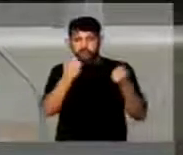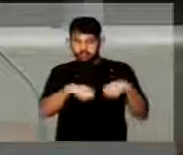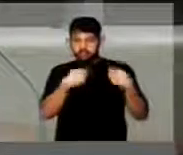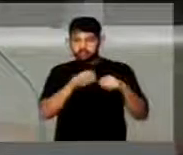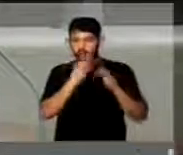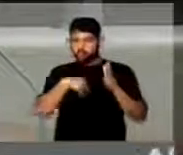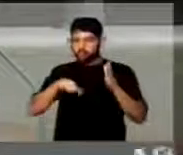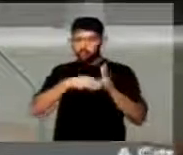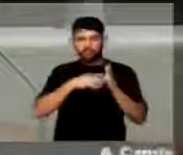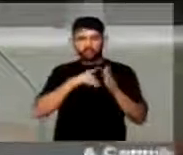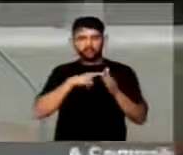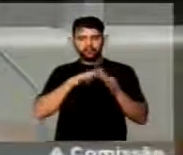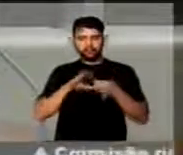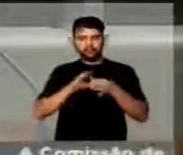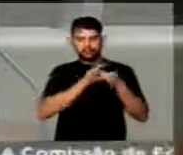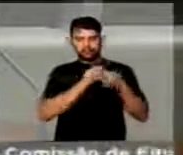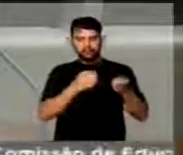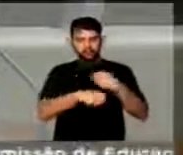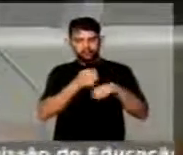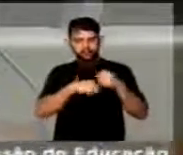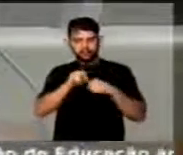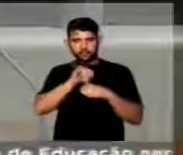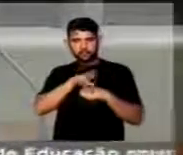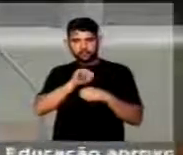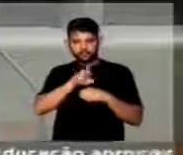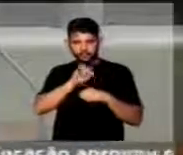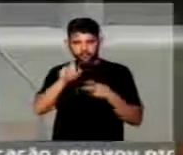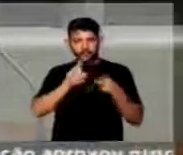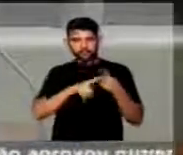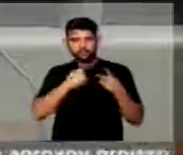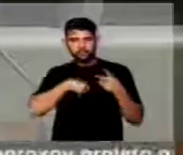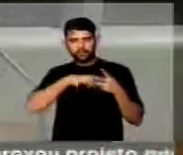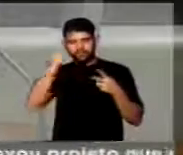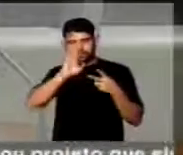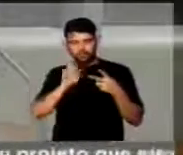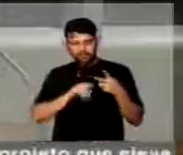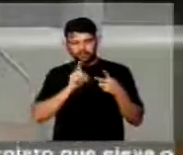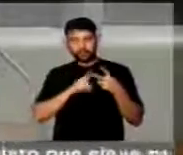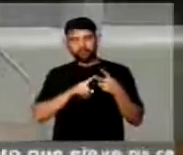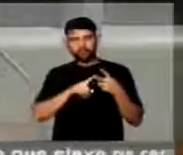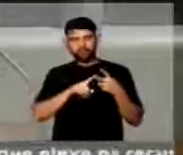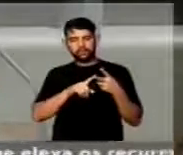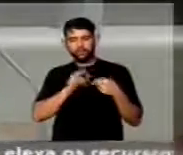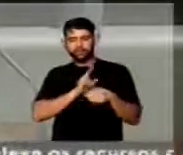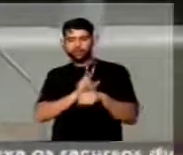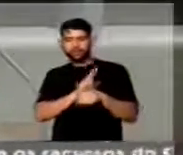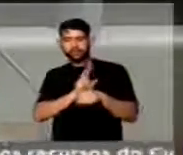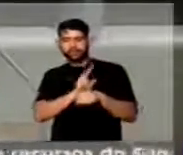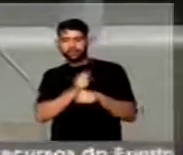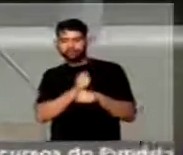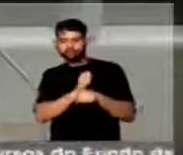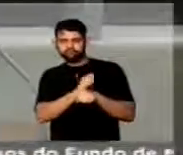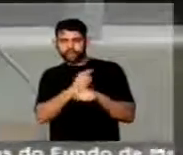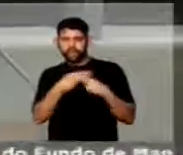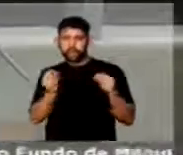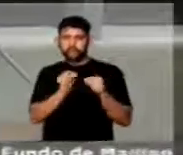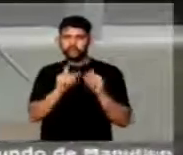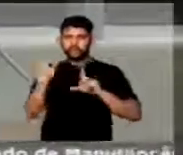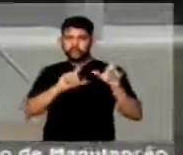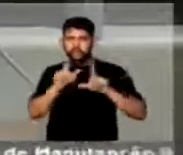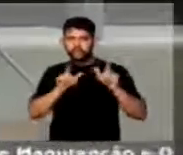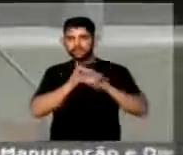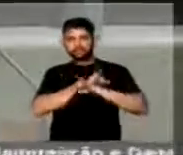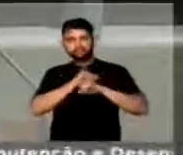à total hegemonia do capital financeiro no nosso país, que controla inclusive a grande